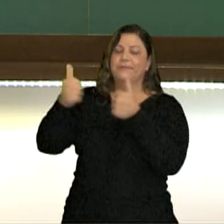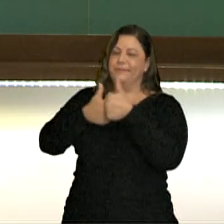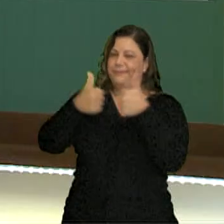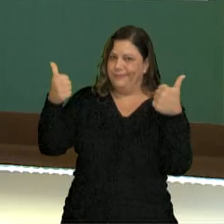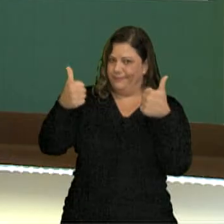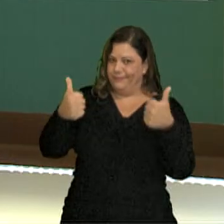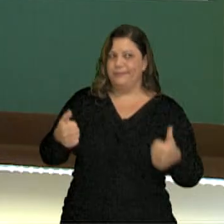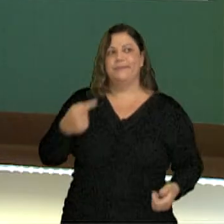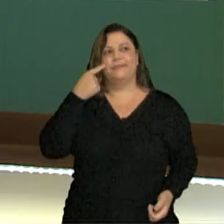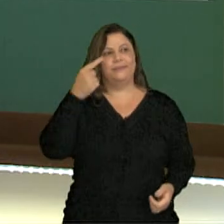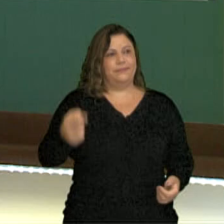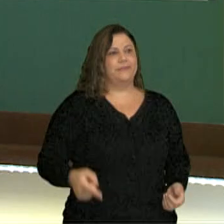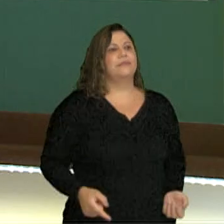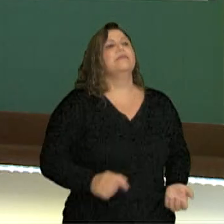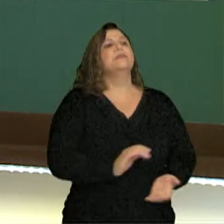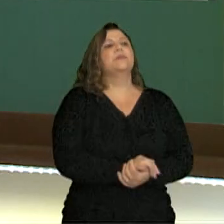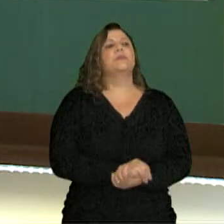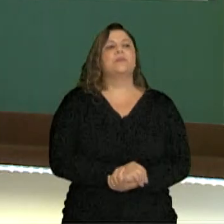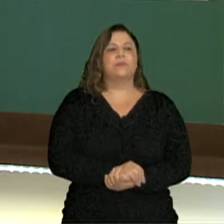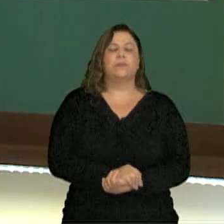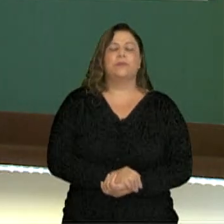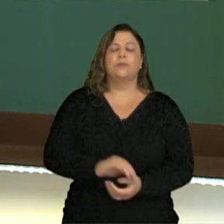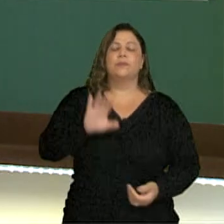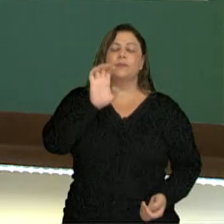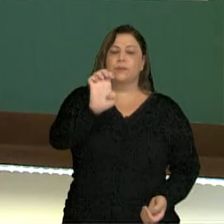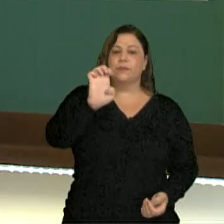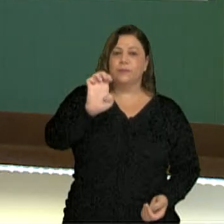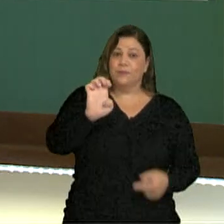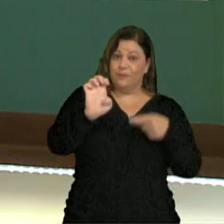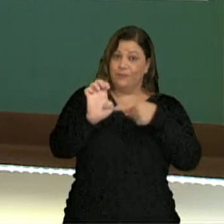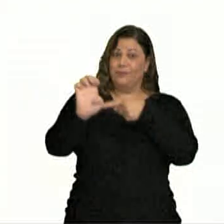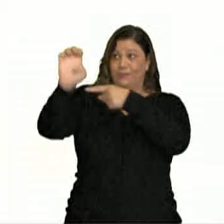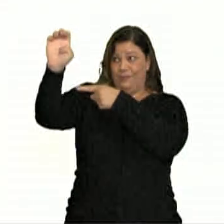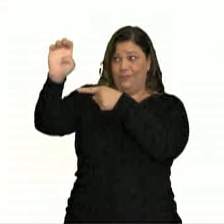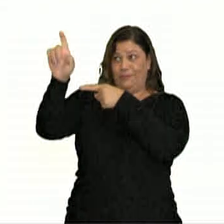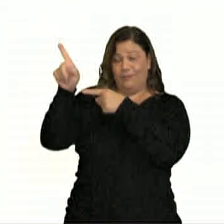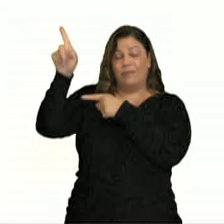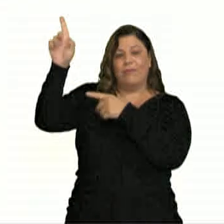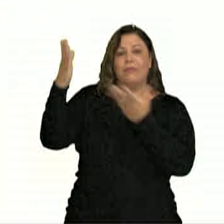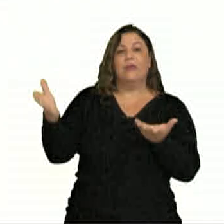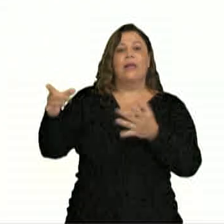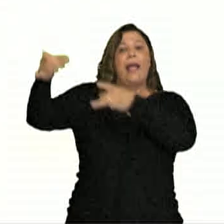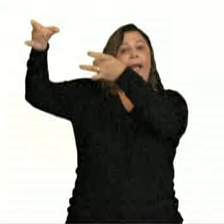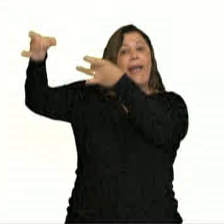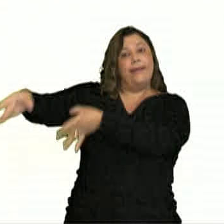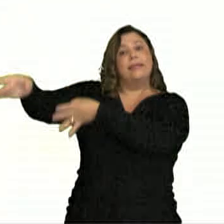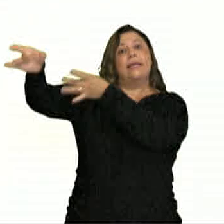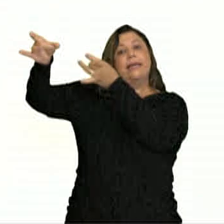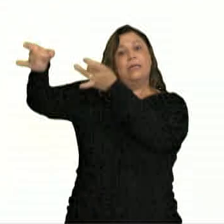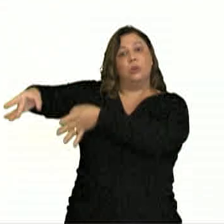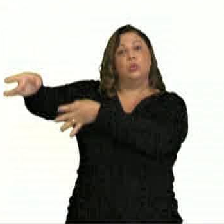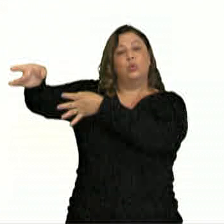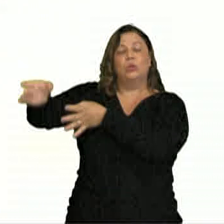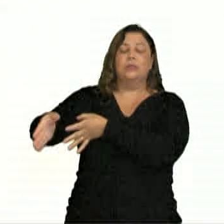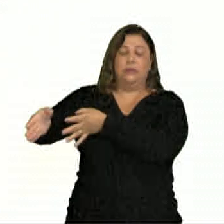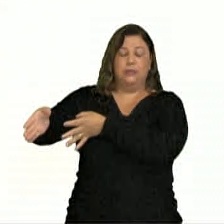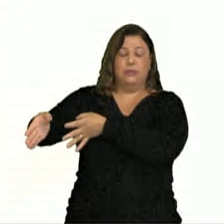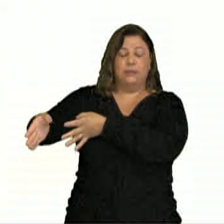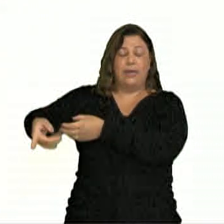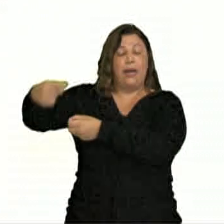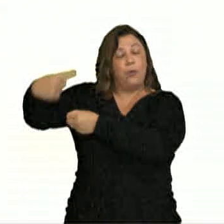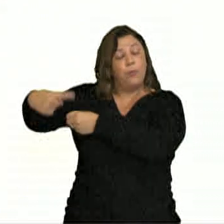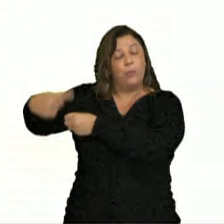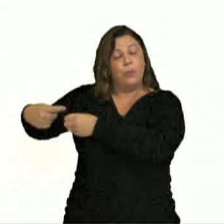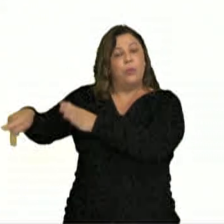Veja aqui, vamos lá. Emigração ou emigrante é o ato de deixar o local de origem com